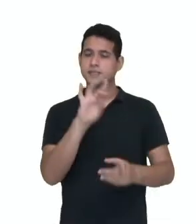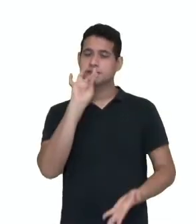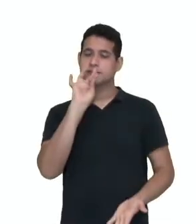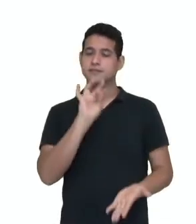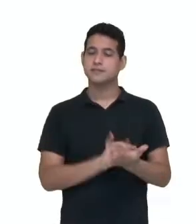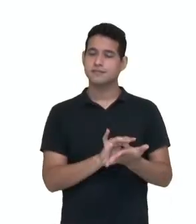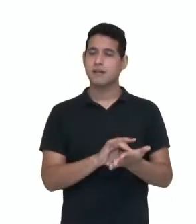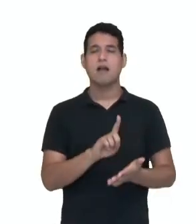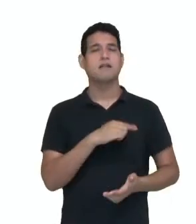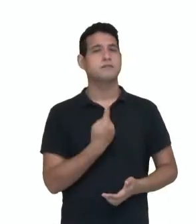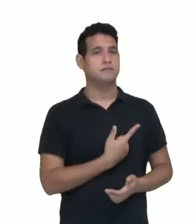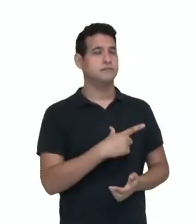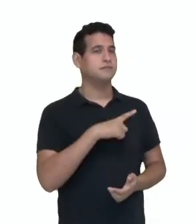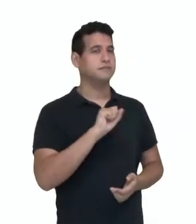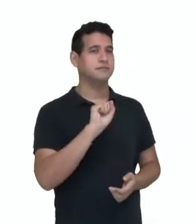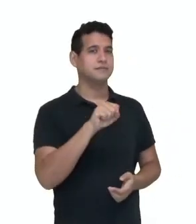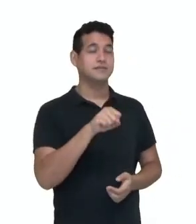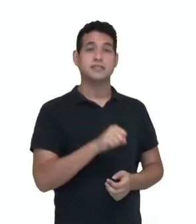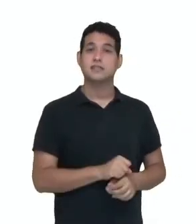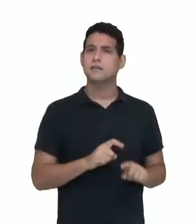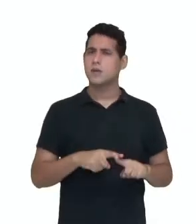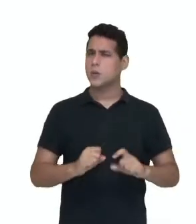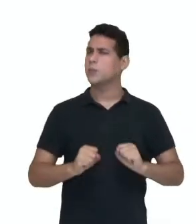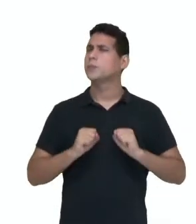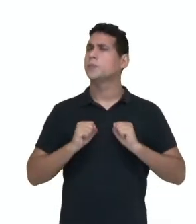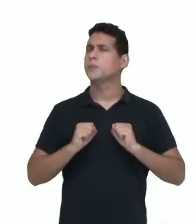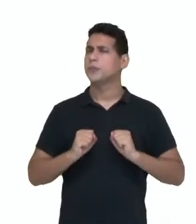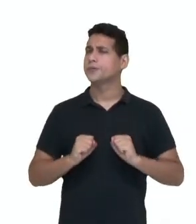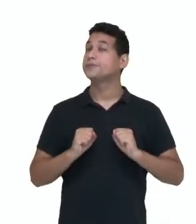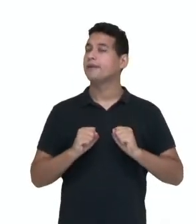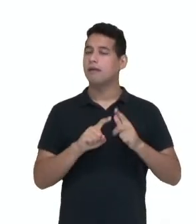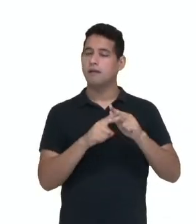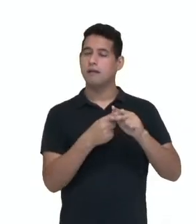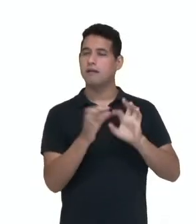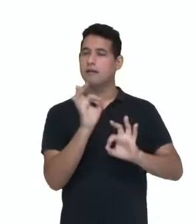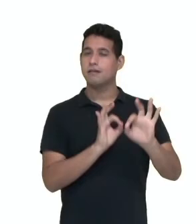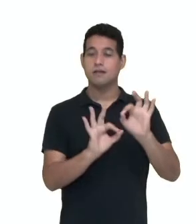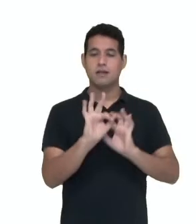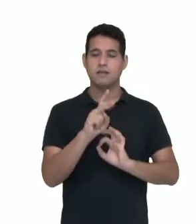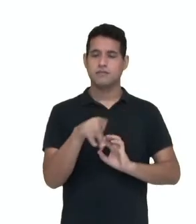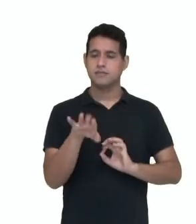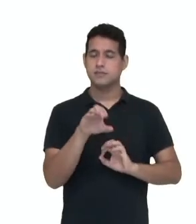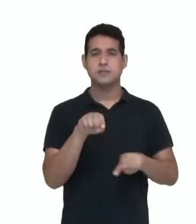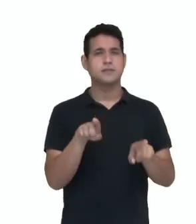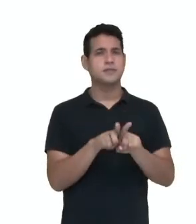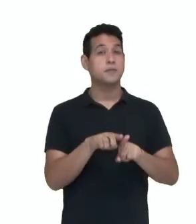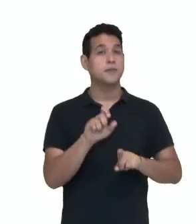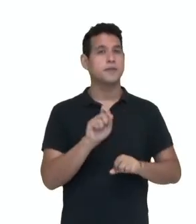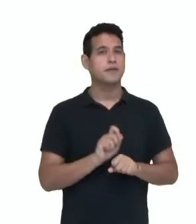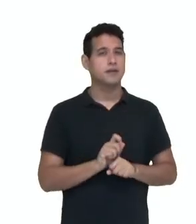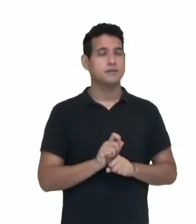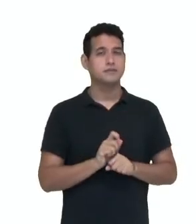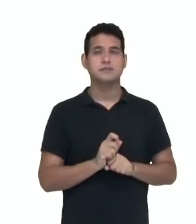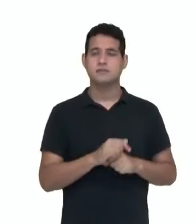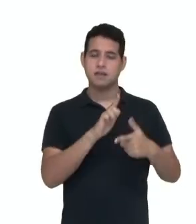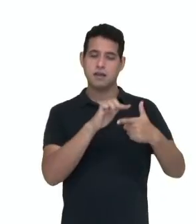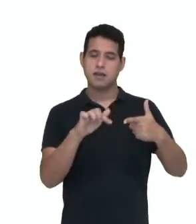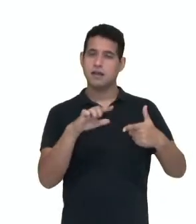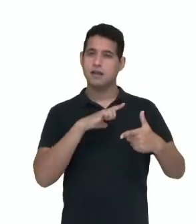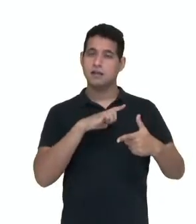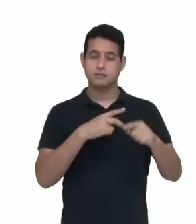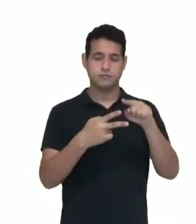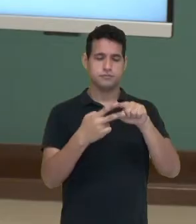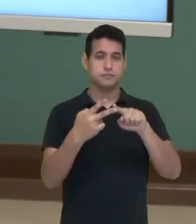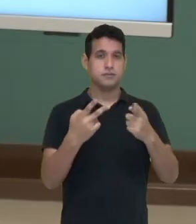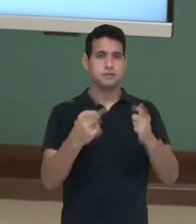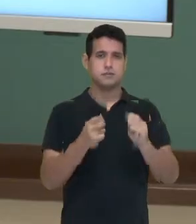realmente nós tínhamos isso, né? Então, é possível montar a função dado o gráfico tendo esses dois